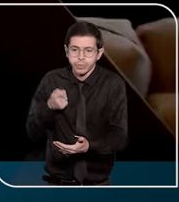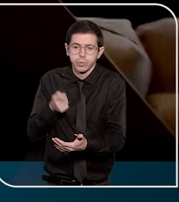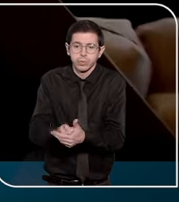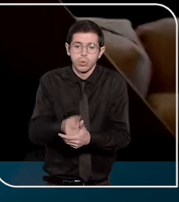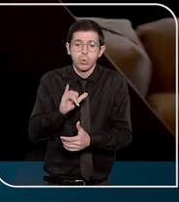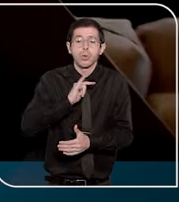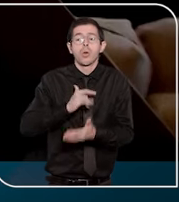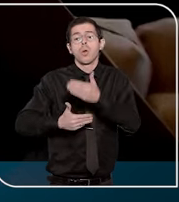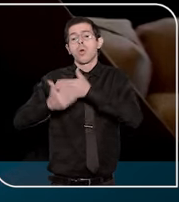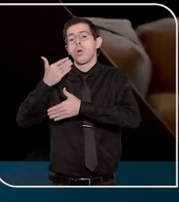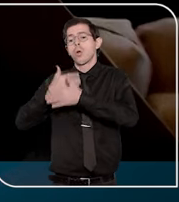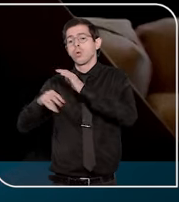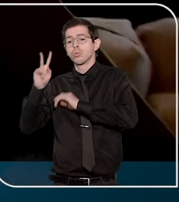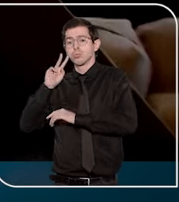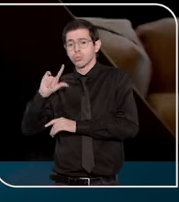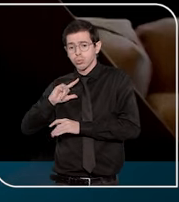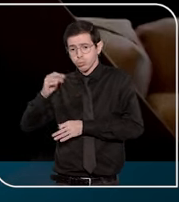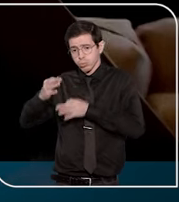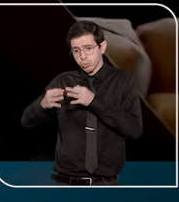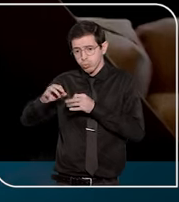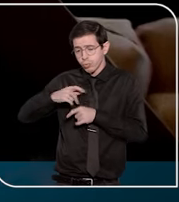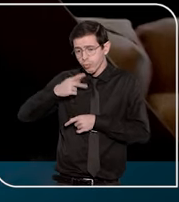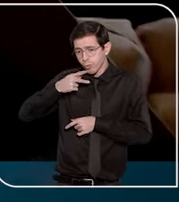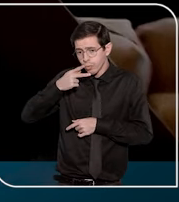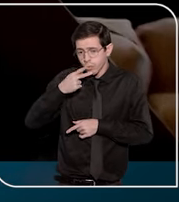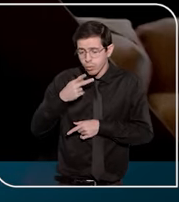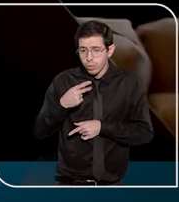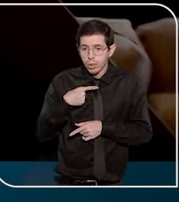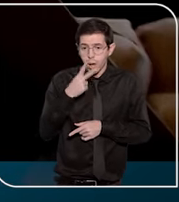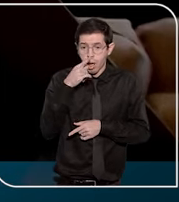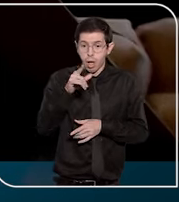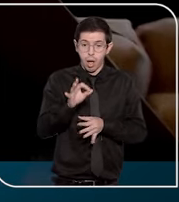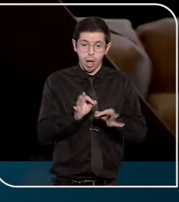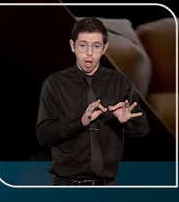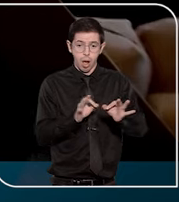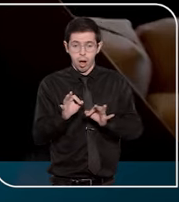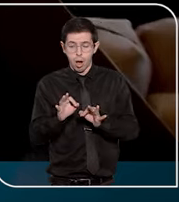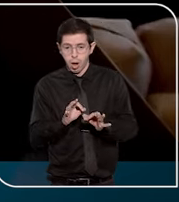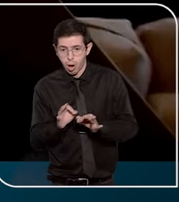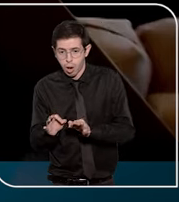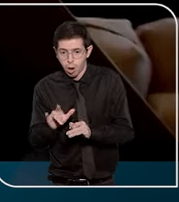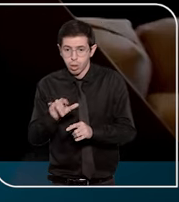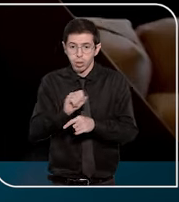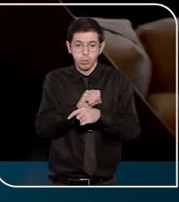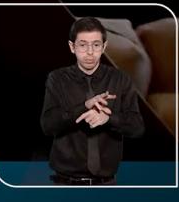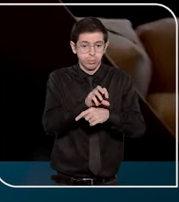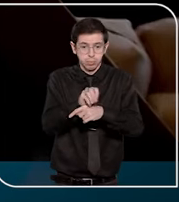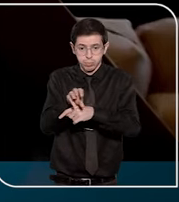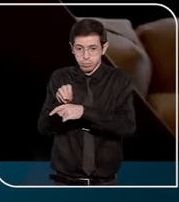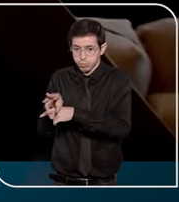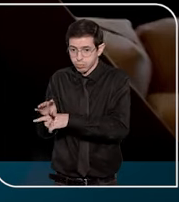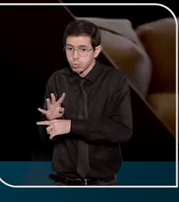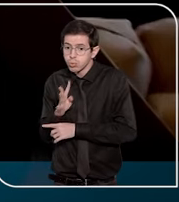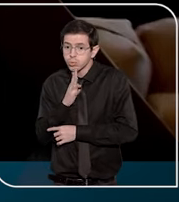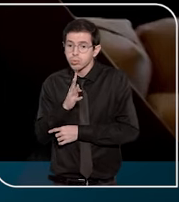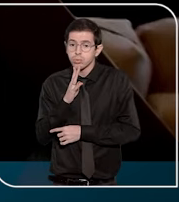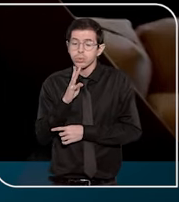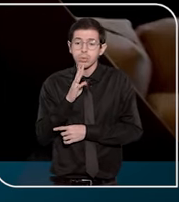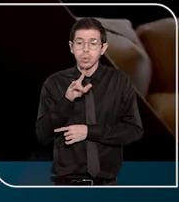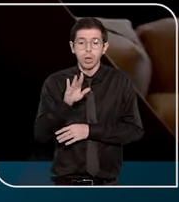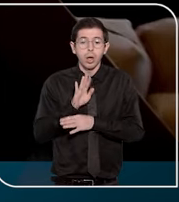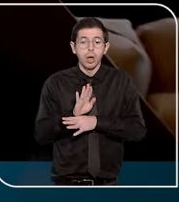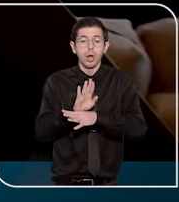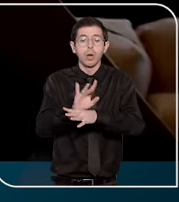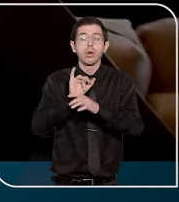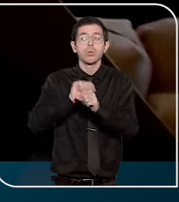vem dizendo. Eu acredito que esse ajuste de expectativa e essa disseminação de conhecimento, ela ajuda